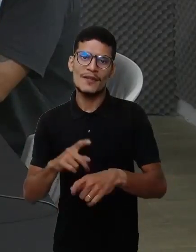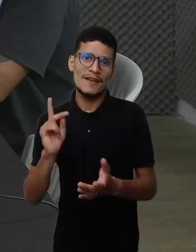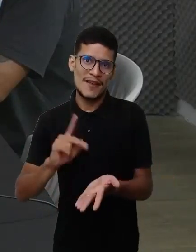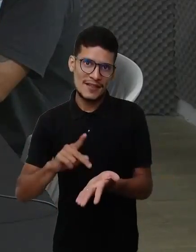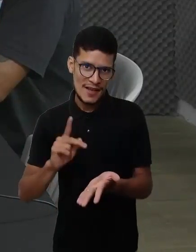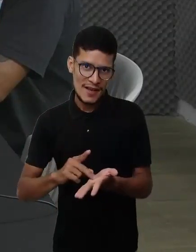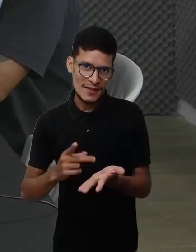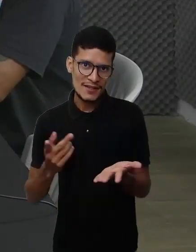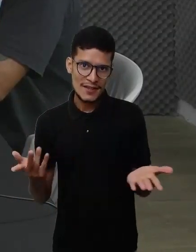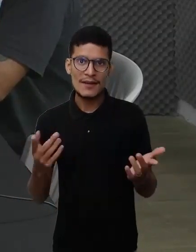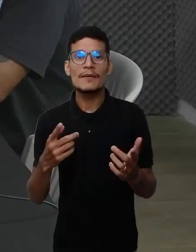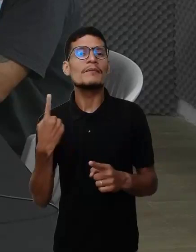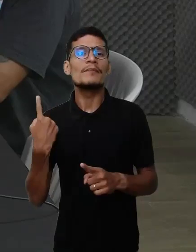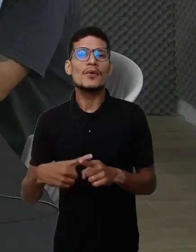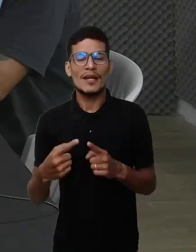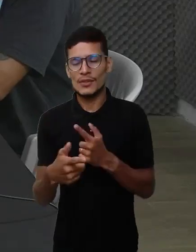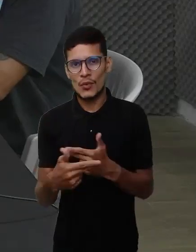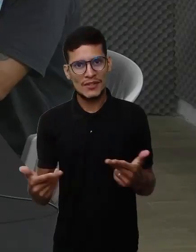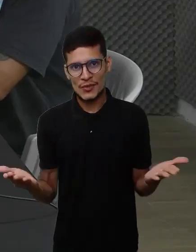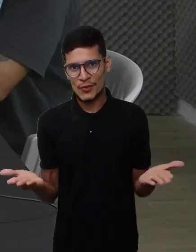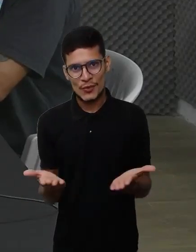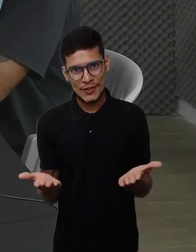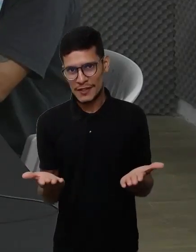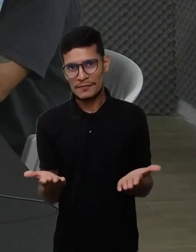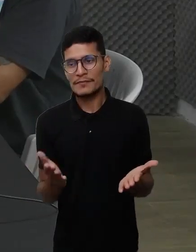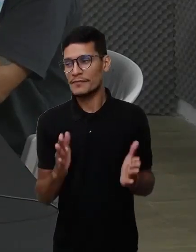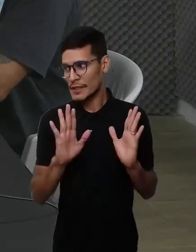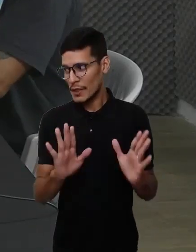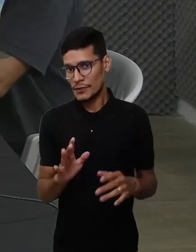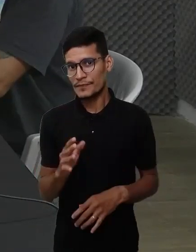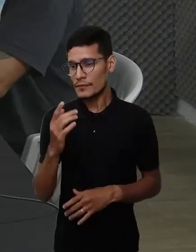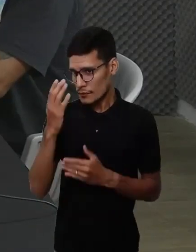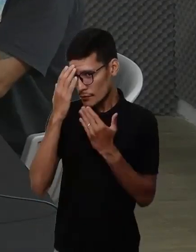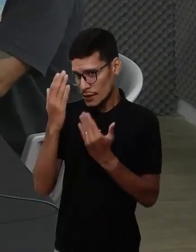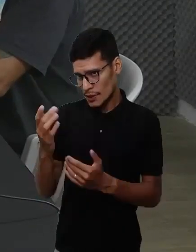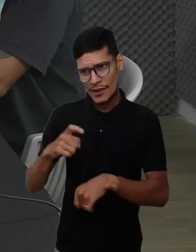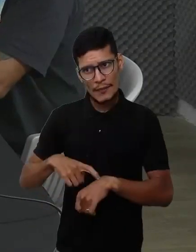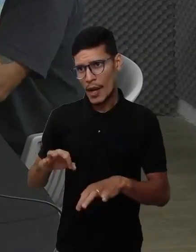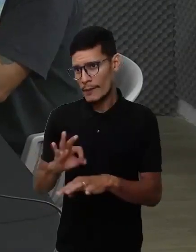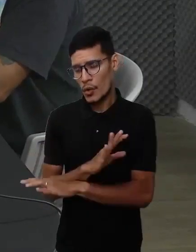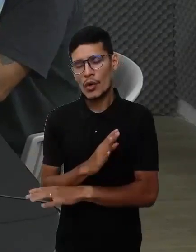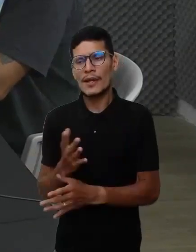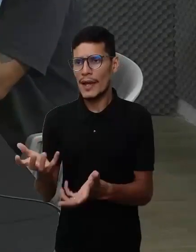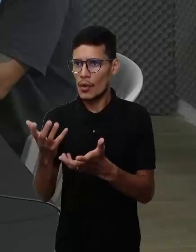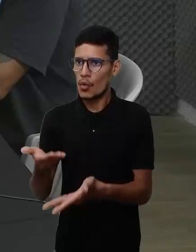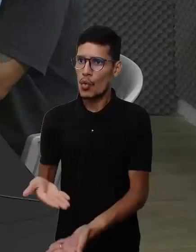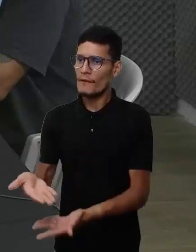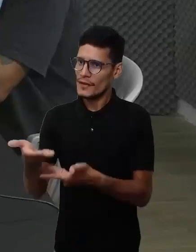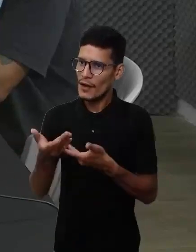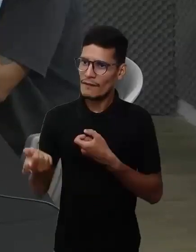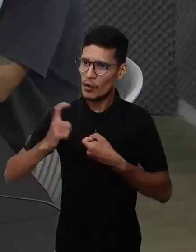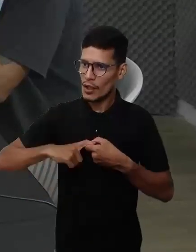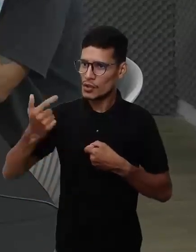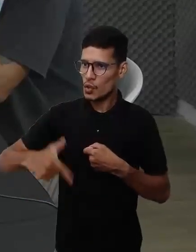A gente não tem muito tempo, porque é coisa do jeito que tá. Então, Ivan, eu queria te agradecer, o nosso tempo acabou. Eu queria te convidar para voltar aqui de novo, para a